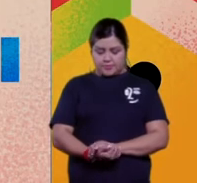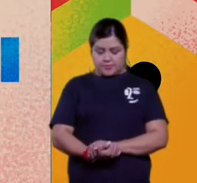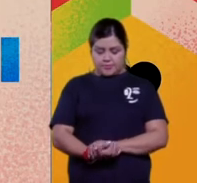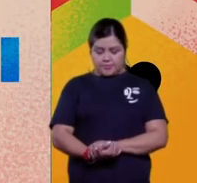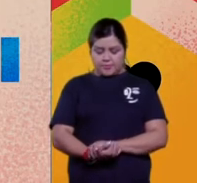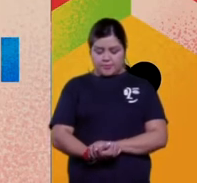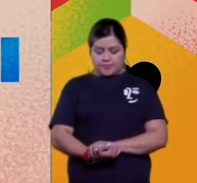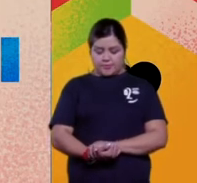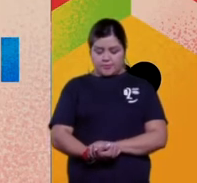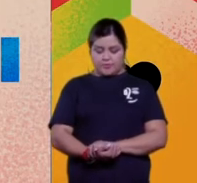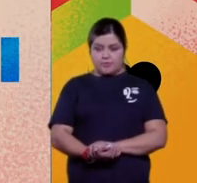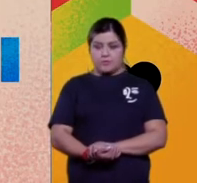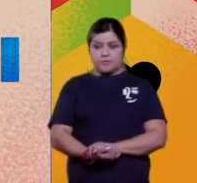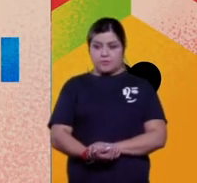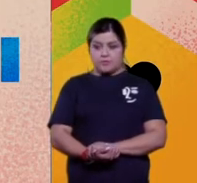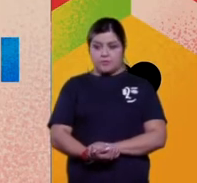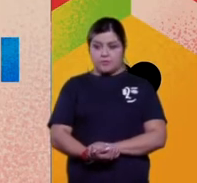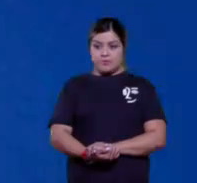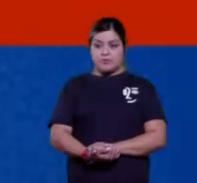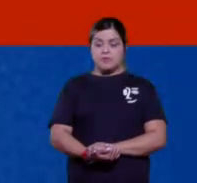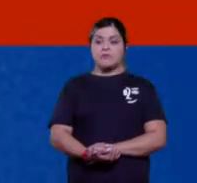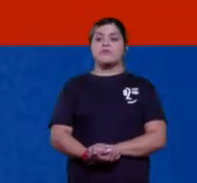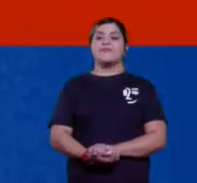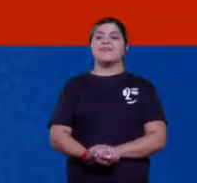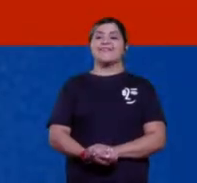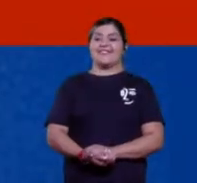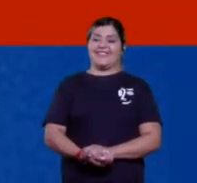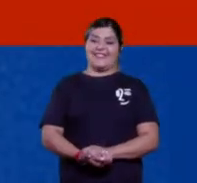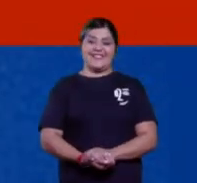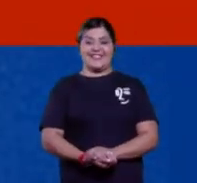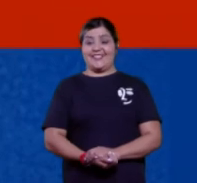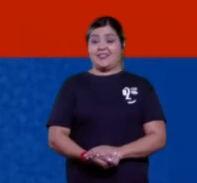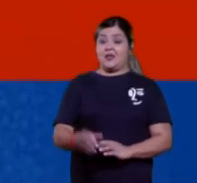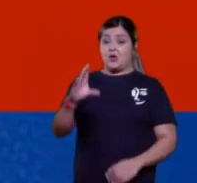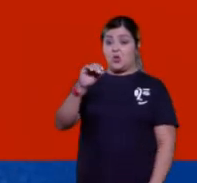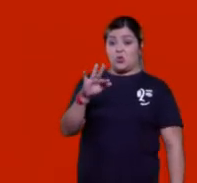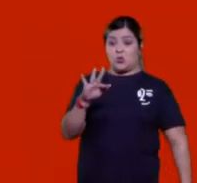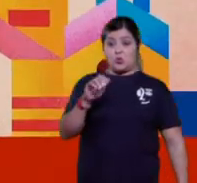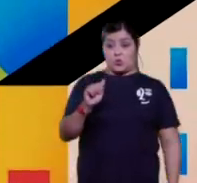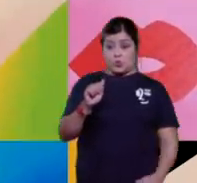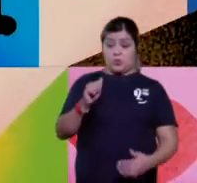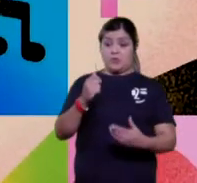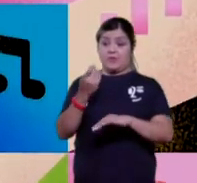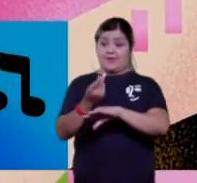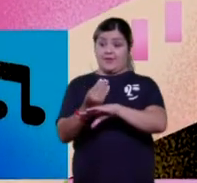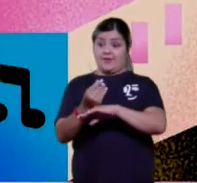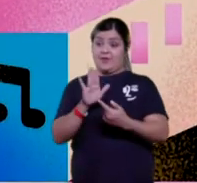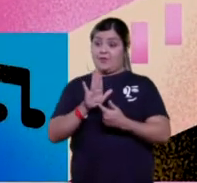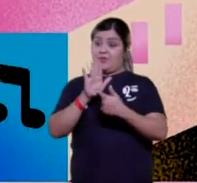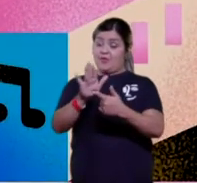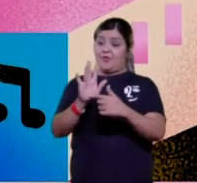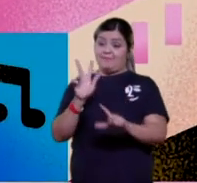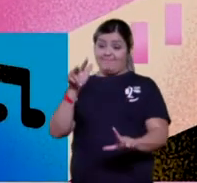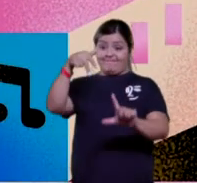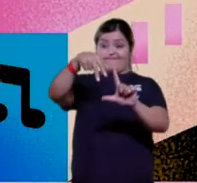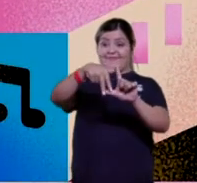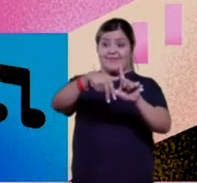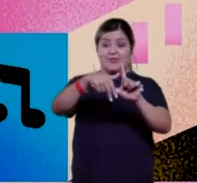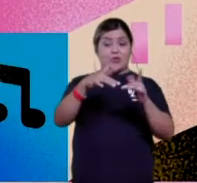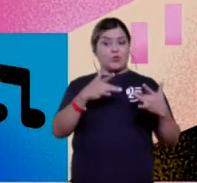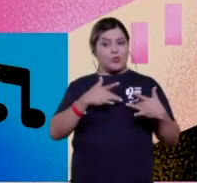CUFA e Santander apresentam Festival O Canal é Seu,